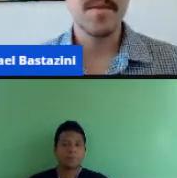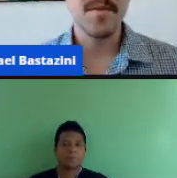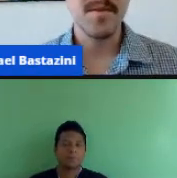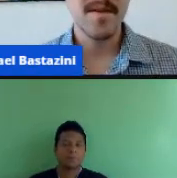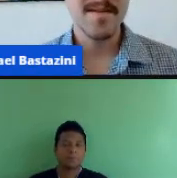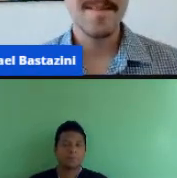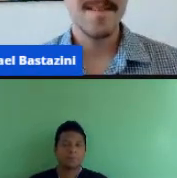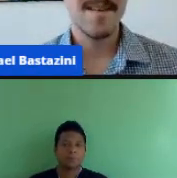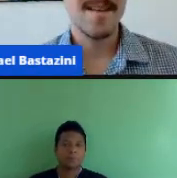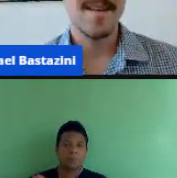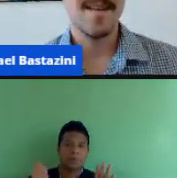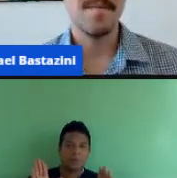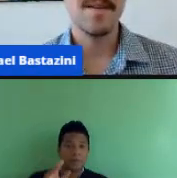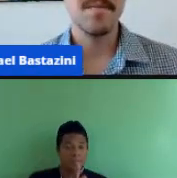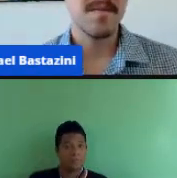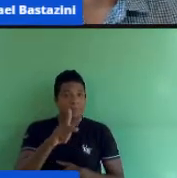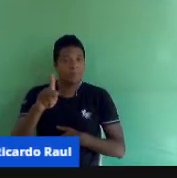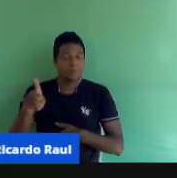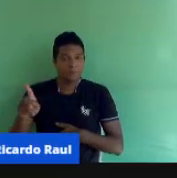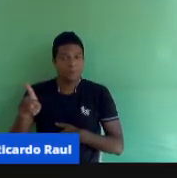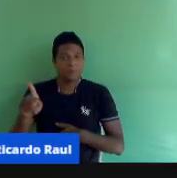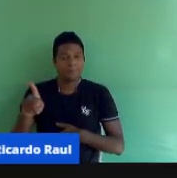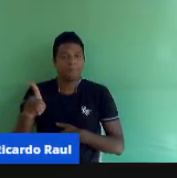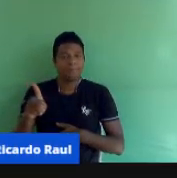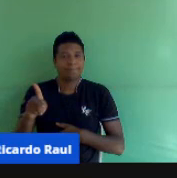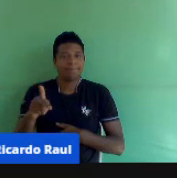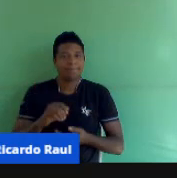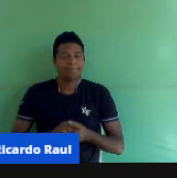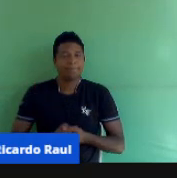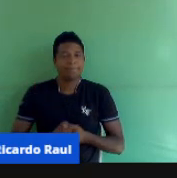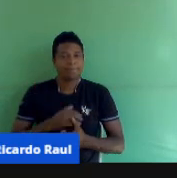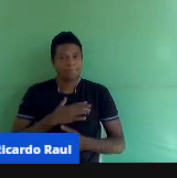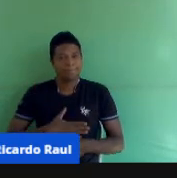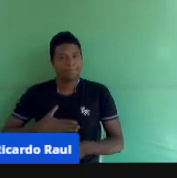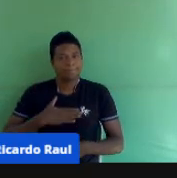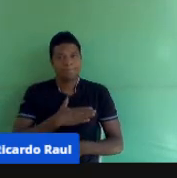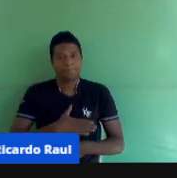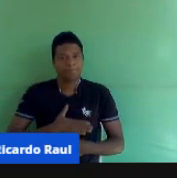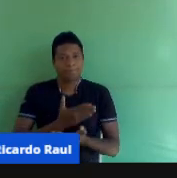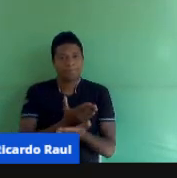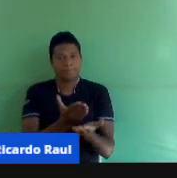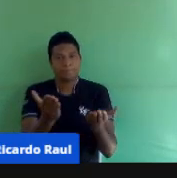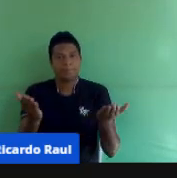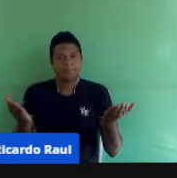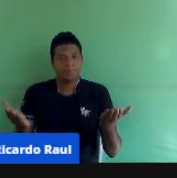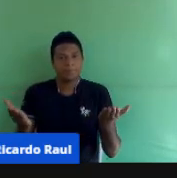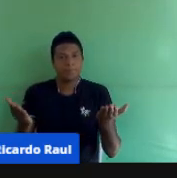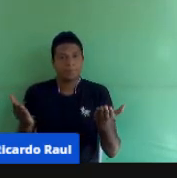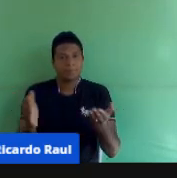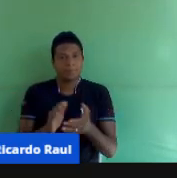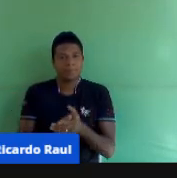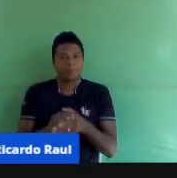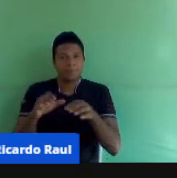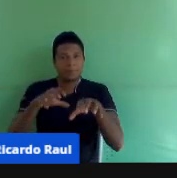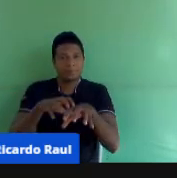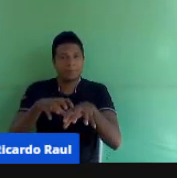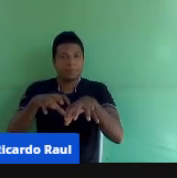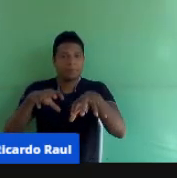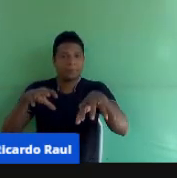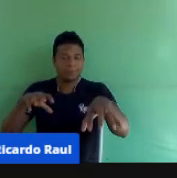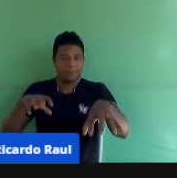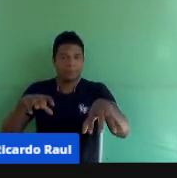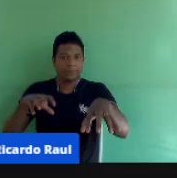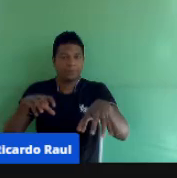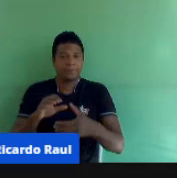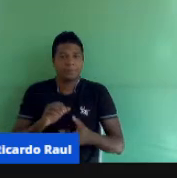Olá, professores. Mais uma vez, sempre um prazer estar aqui com vocês, mesmo que remotamente.